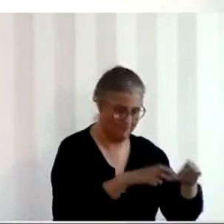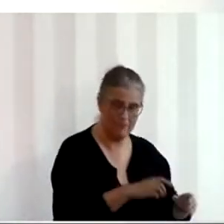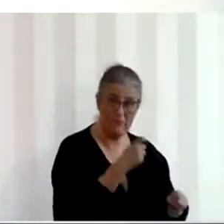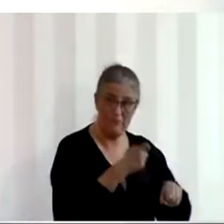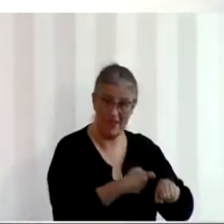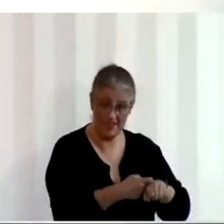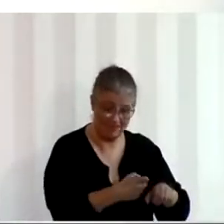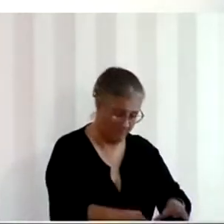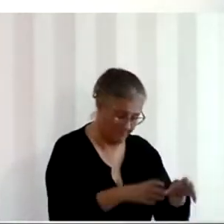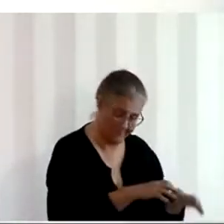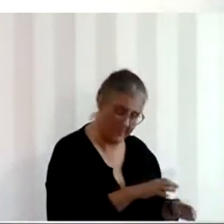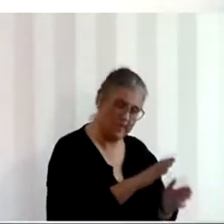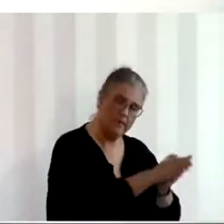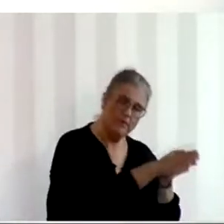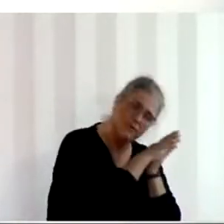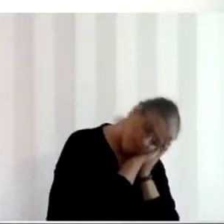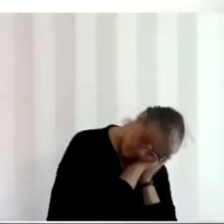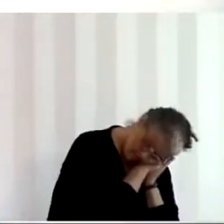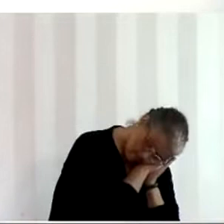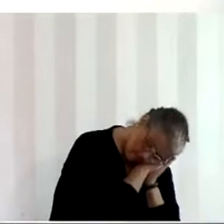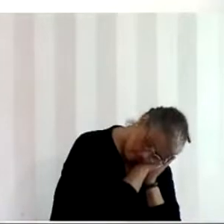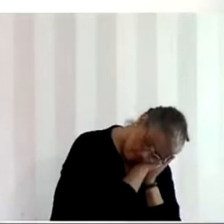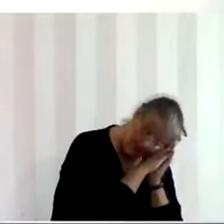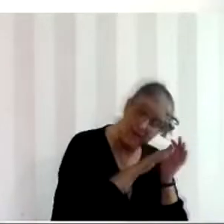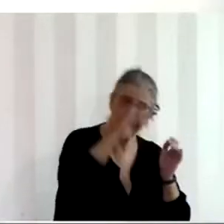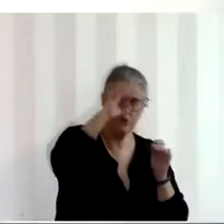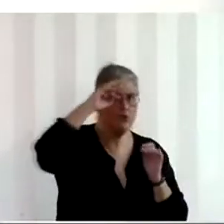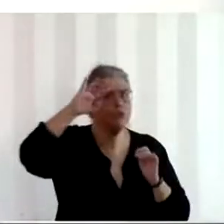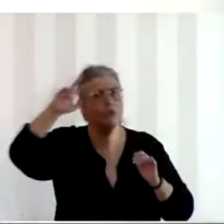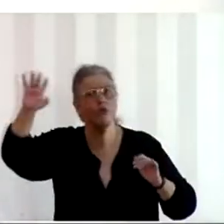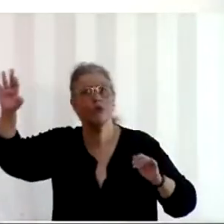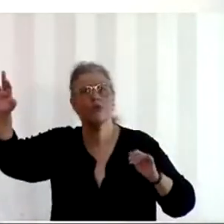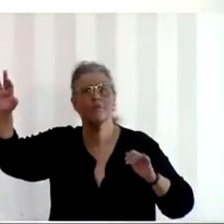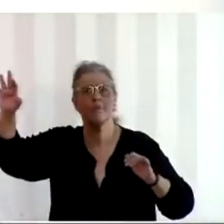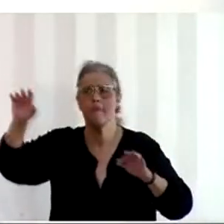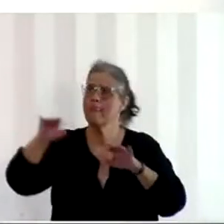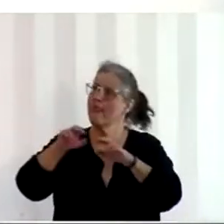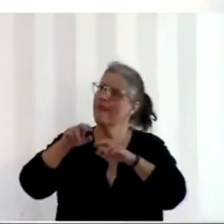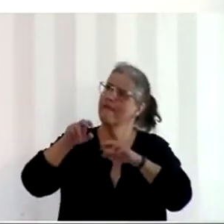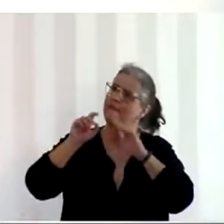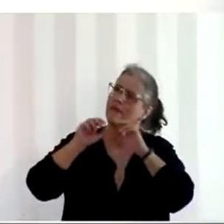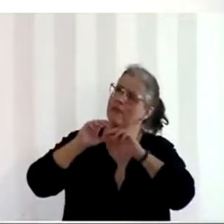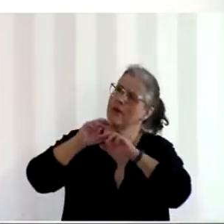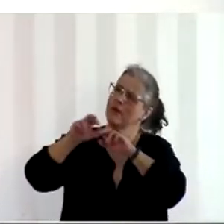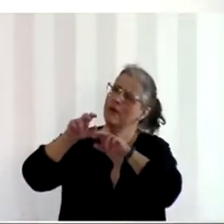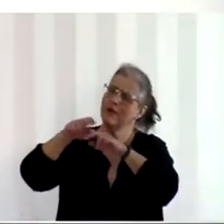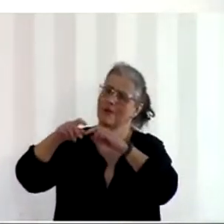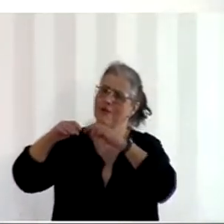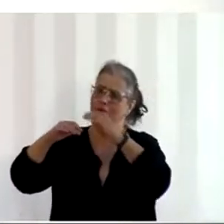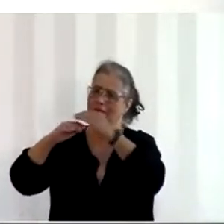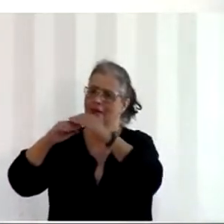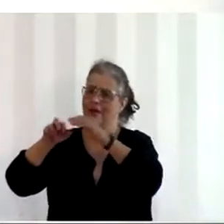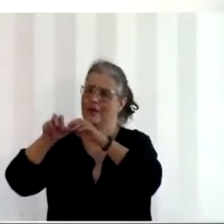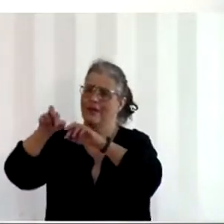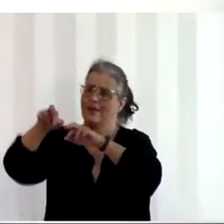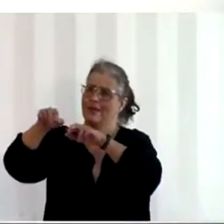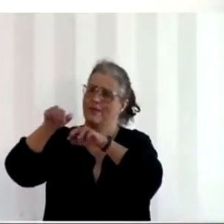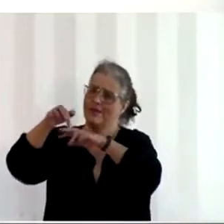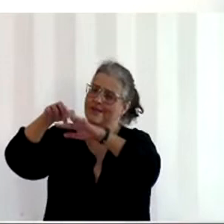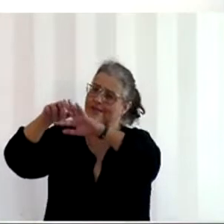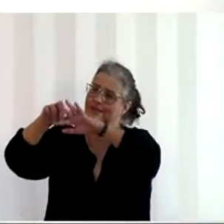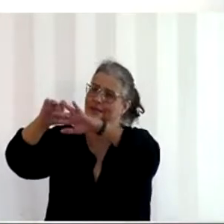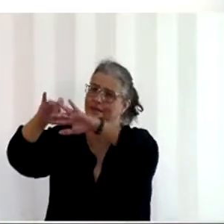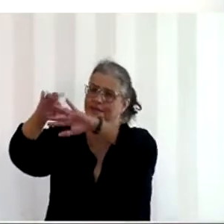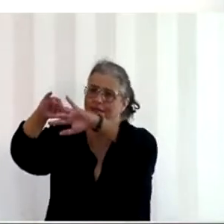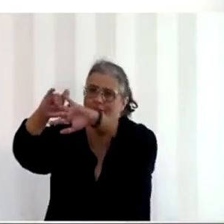e os anjos subiam e desciam. Quando Jacó despertou no dia seguinte, ele disse: quão